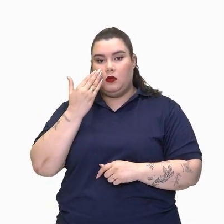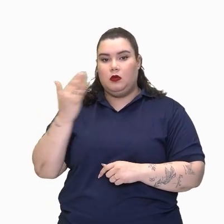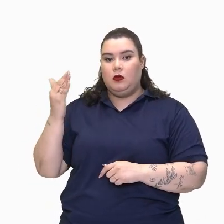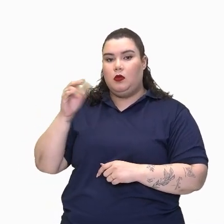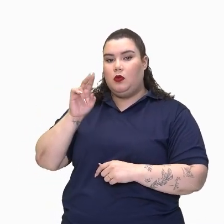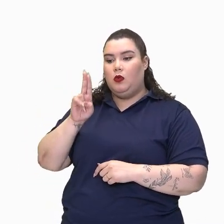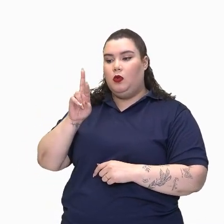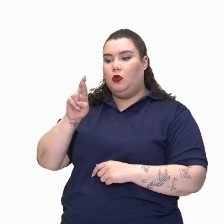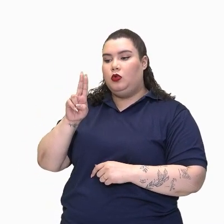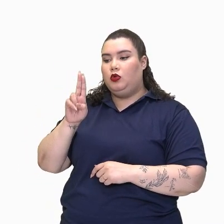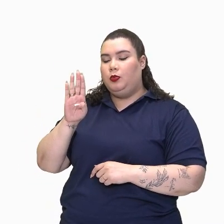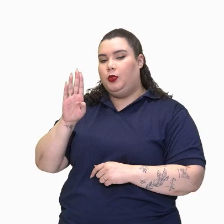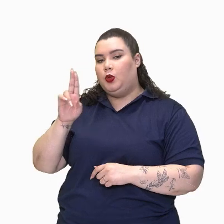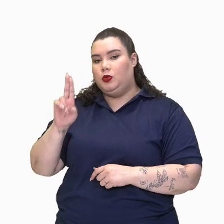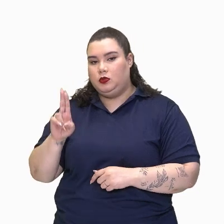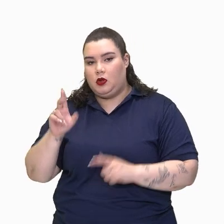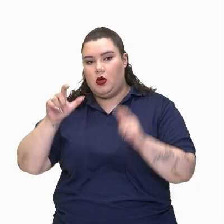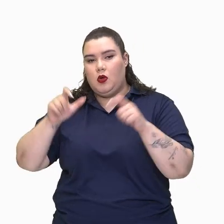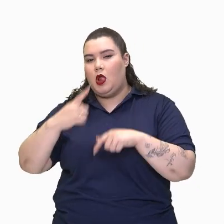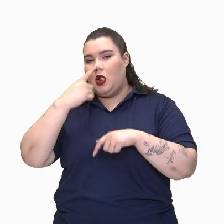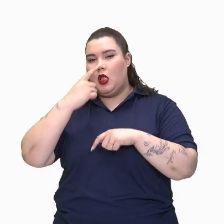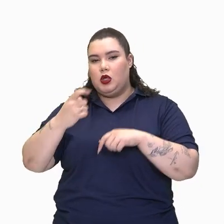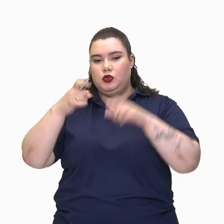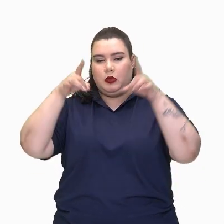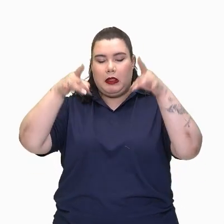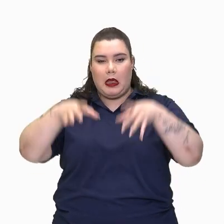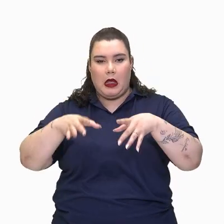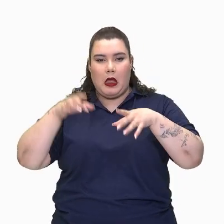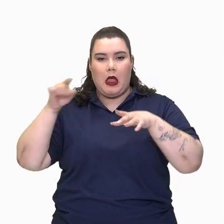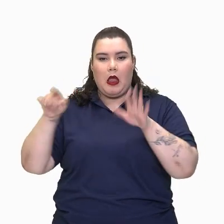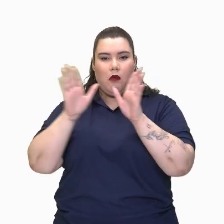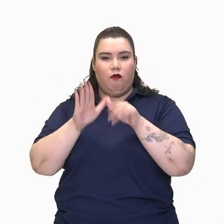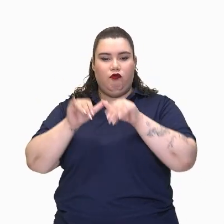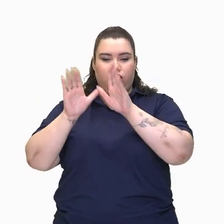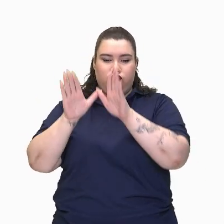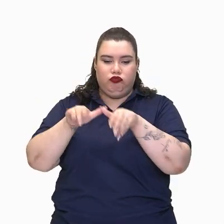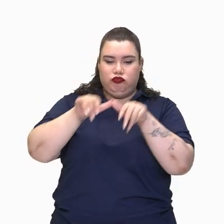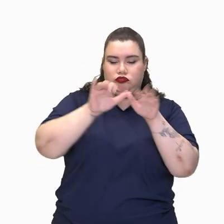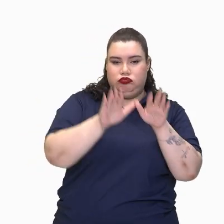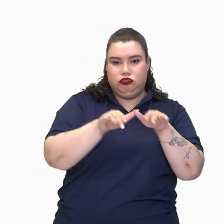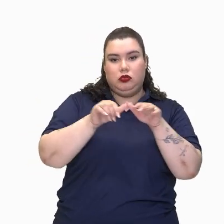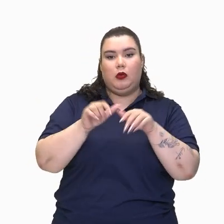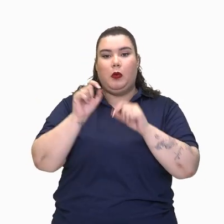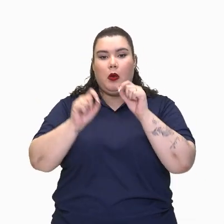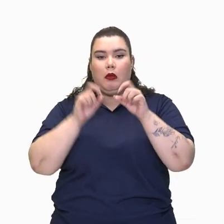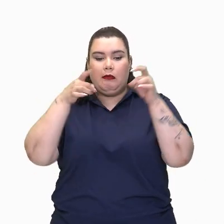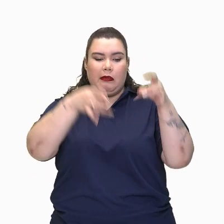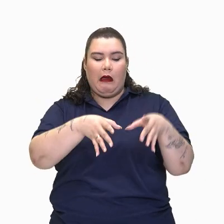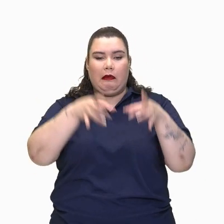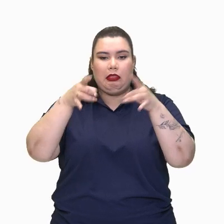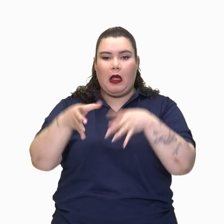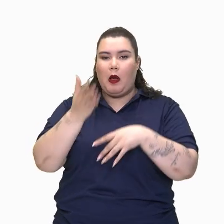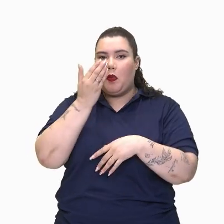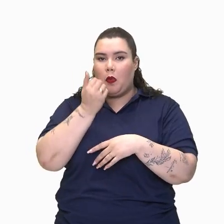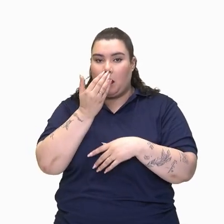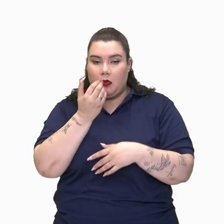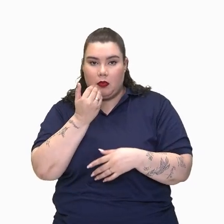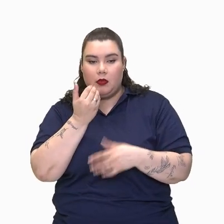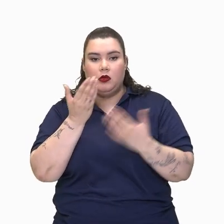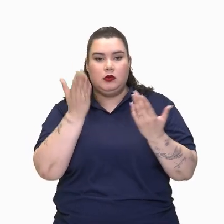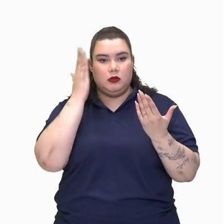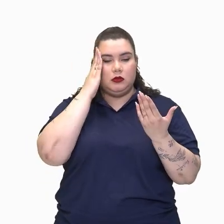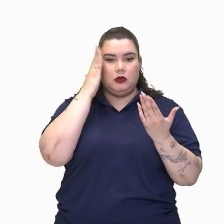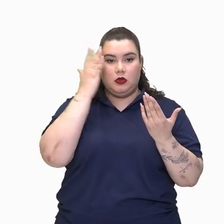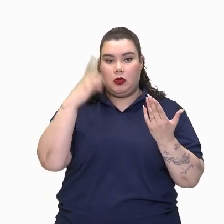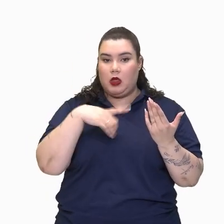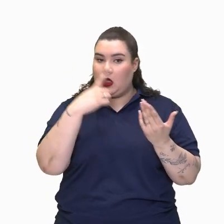lixão. Né? Então, o urubu ele vai se beneficiar de que forma? Através dos restos alimentares que estão ali, né? A gente sabe que onde